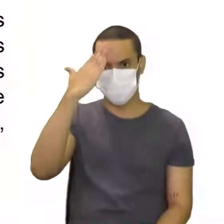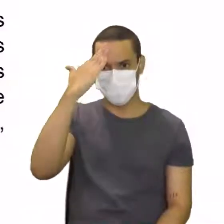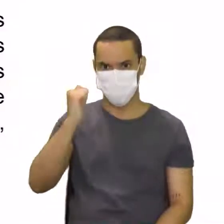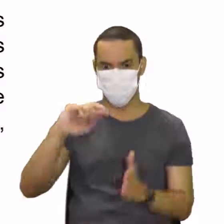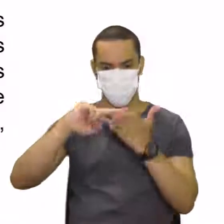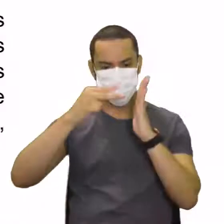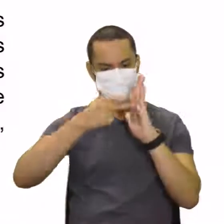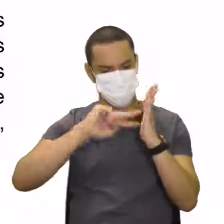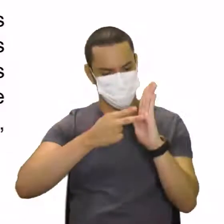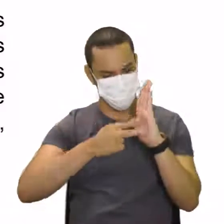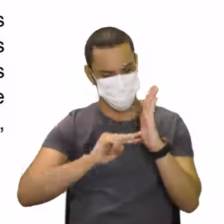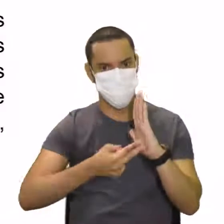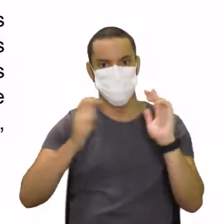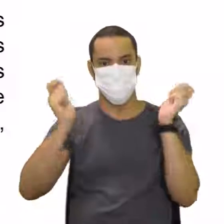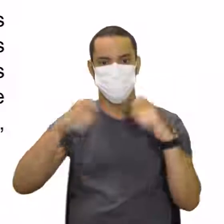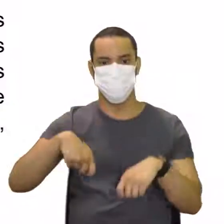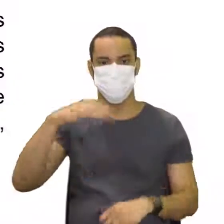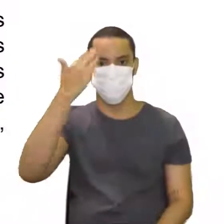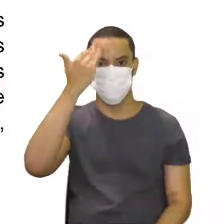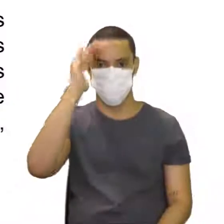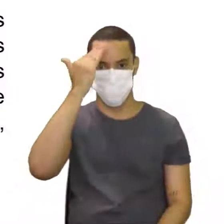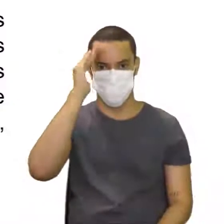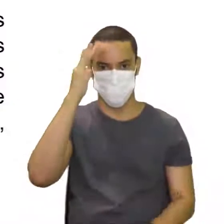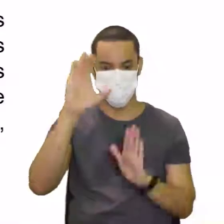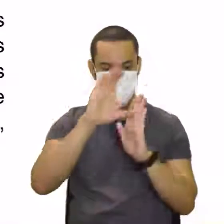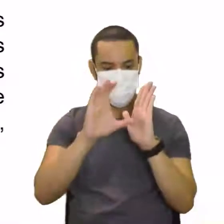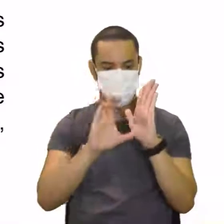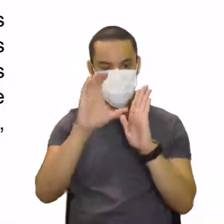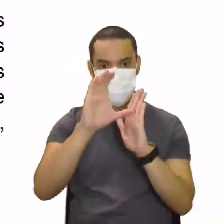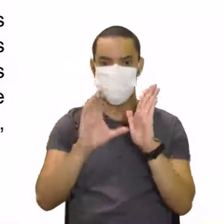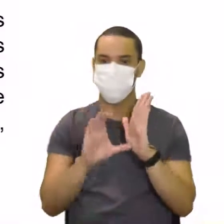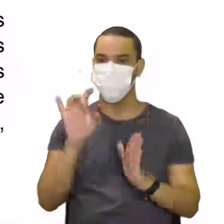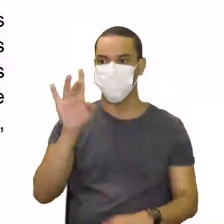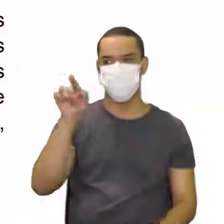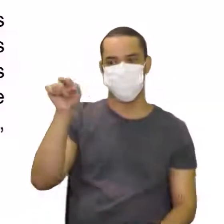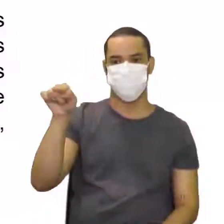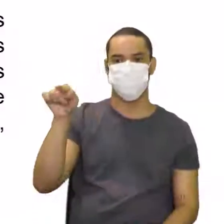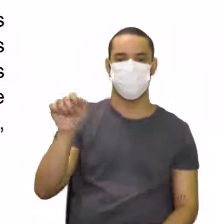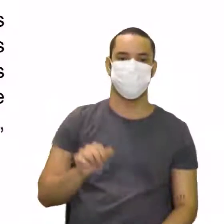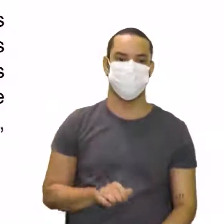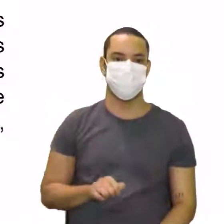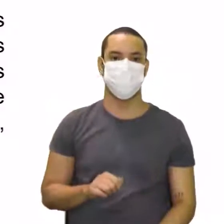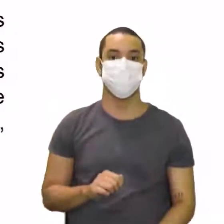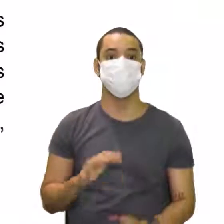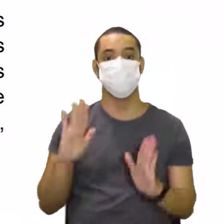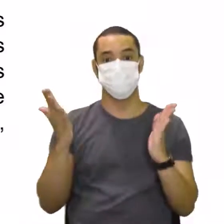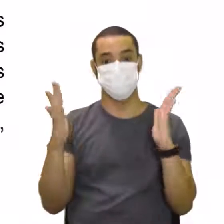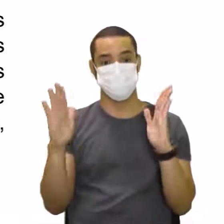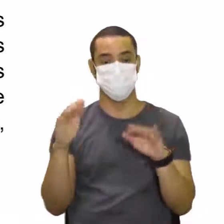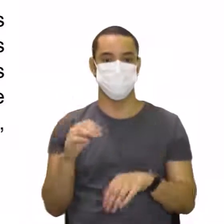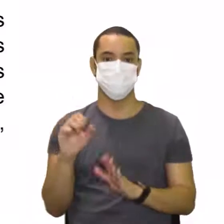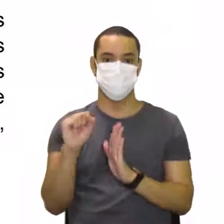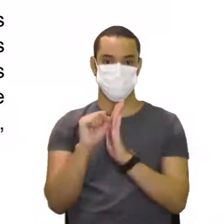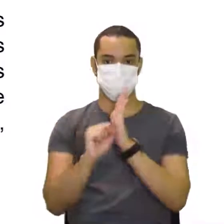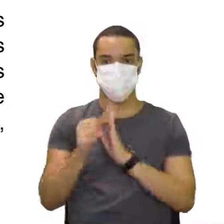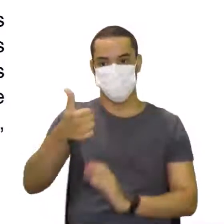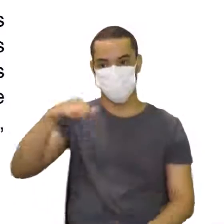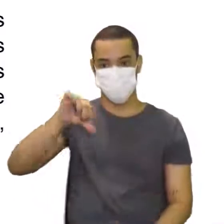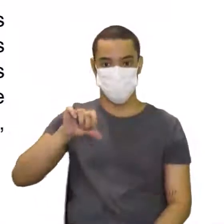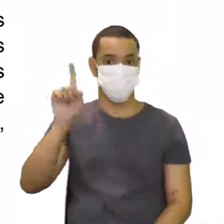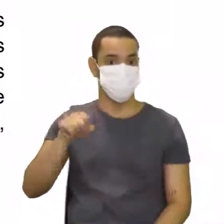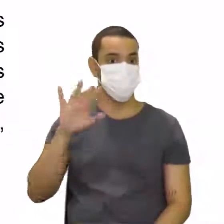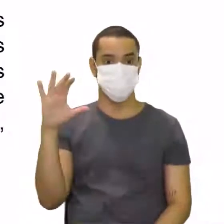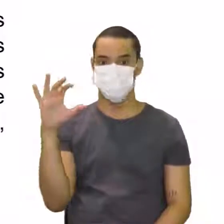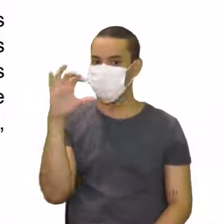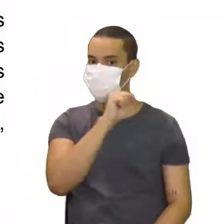dos códigos poderia entender essas mensagens, tá bom? Lá em meados do século XIX, era a maneira mais rápida